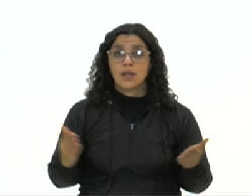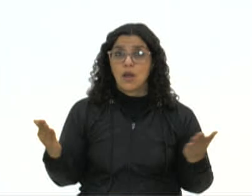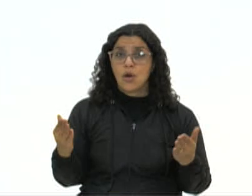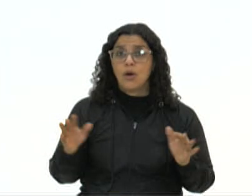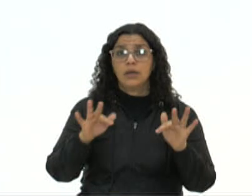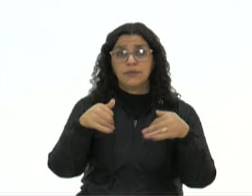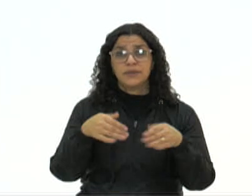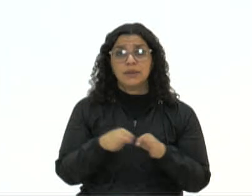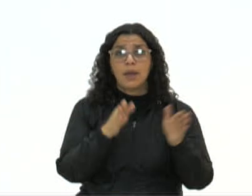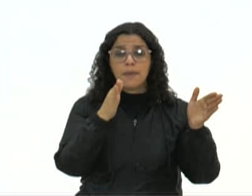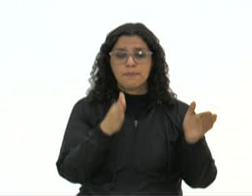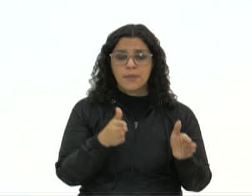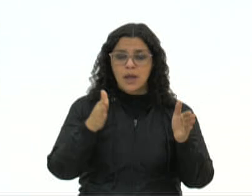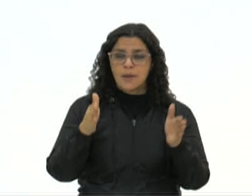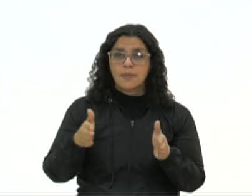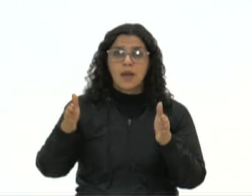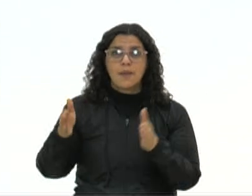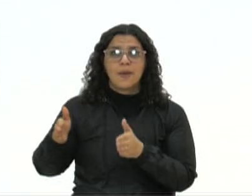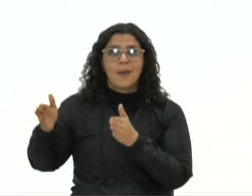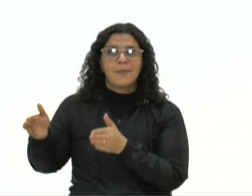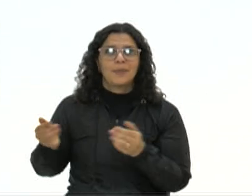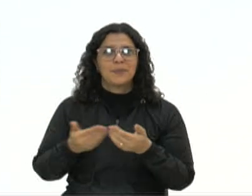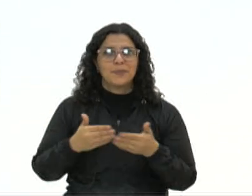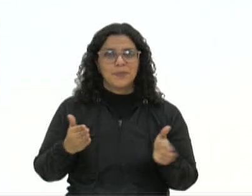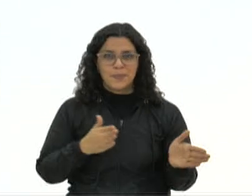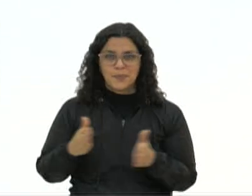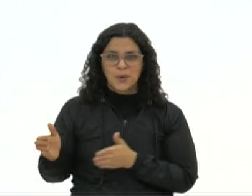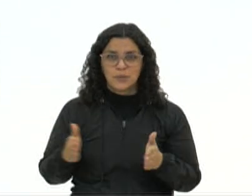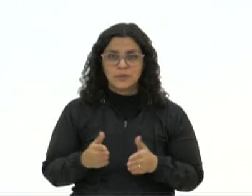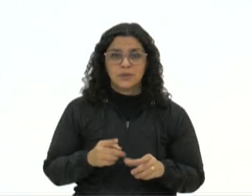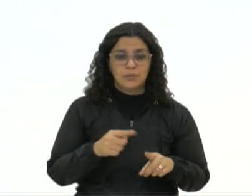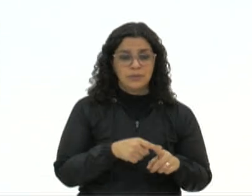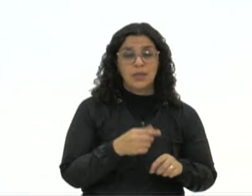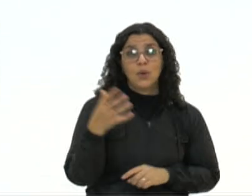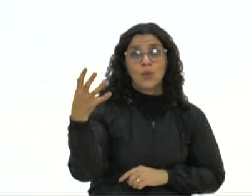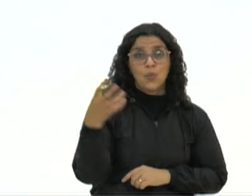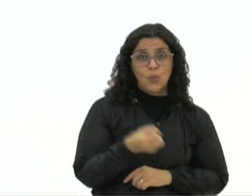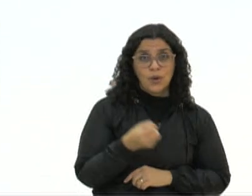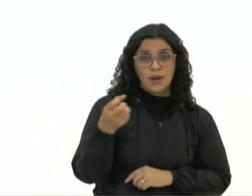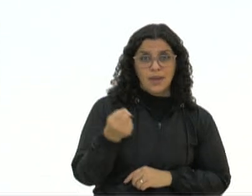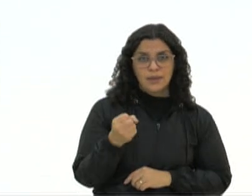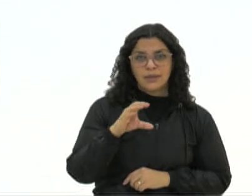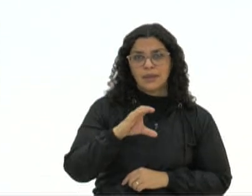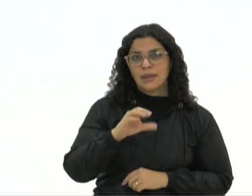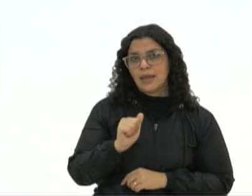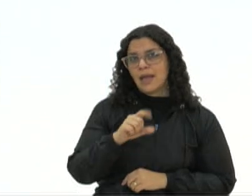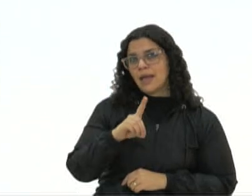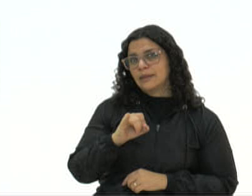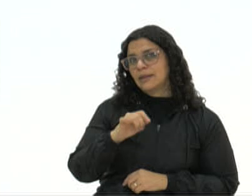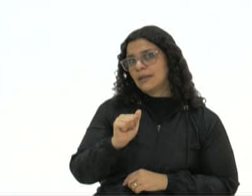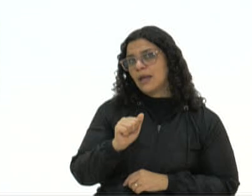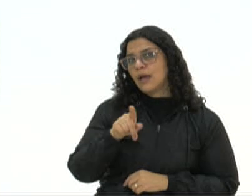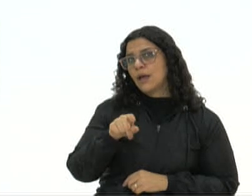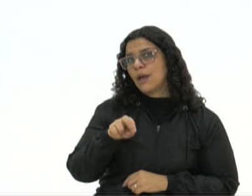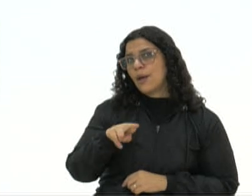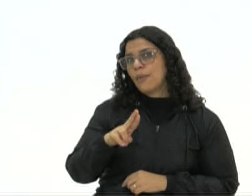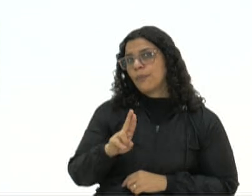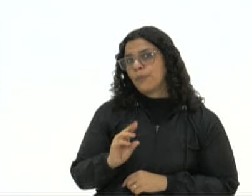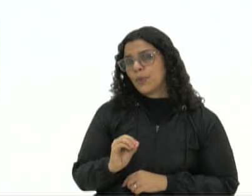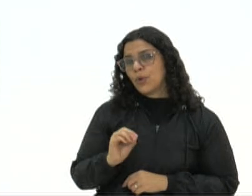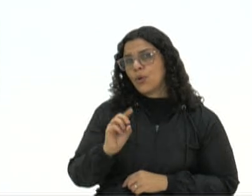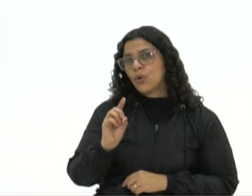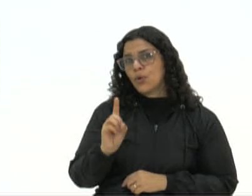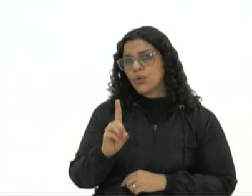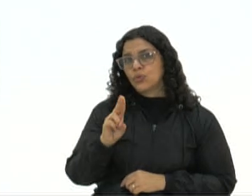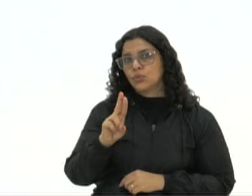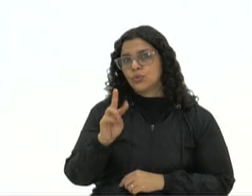Aqui, finalmente, as cadeias produtivas, né? Trouxe para vocês a cadeia produtiva do leite. O que é uma cadeia produtiva? É um processo que ocorre desde